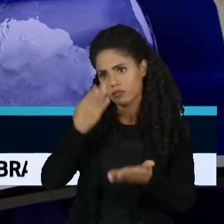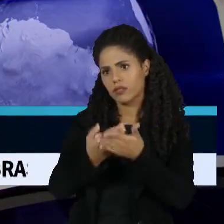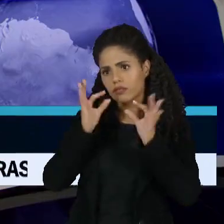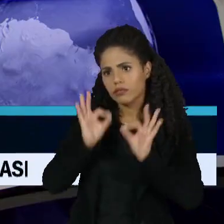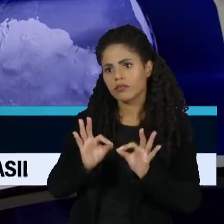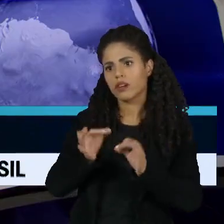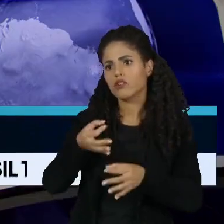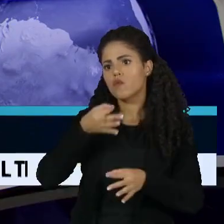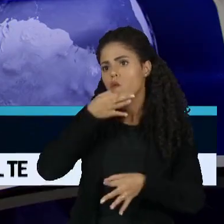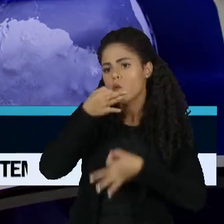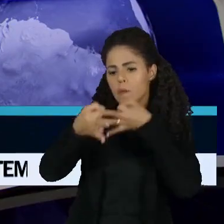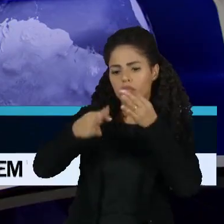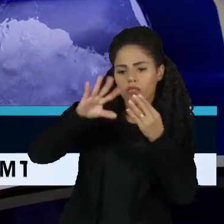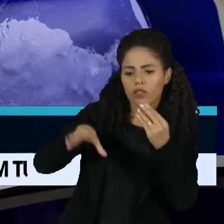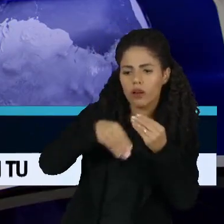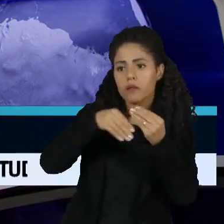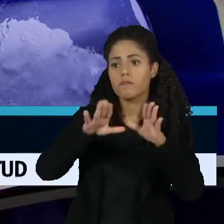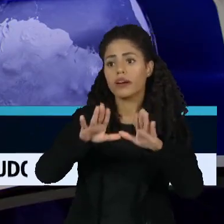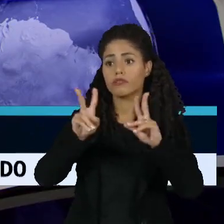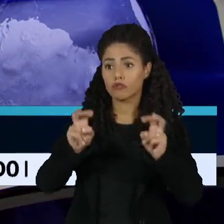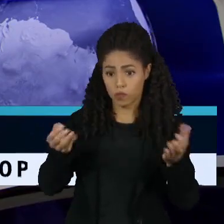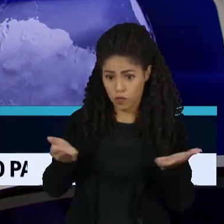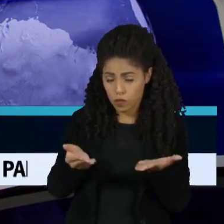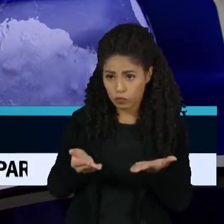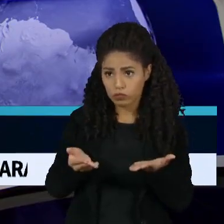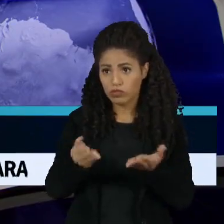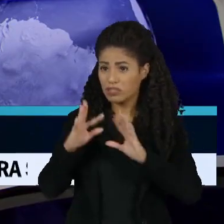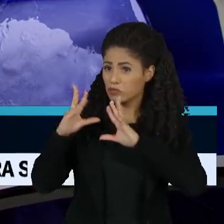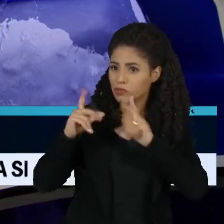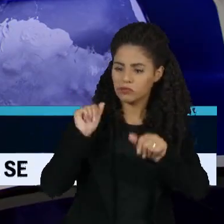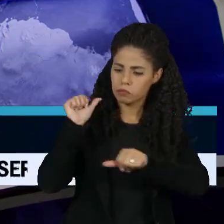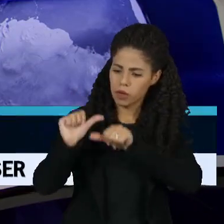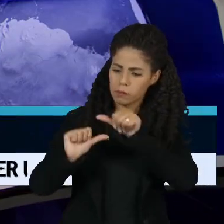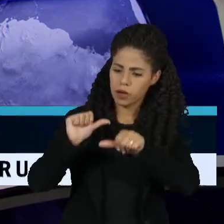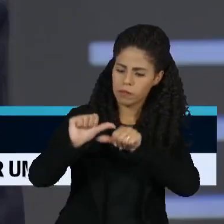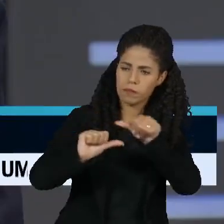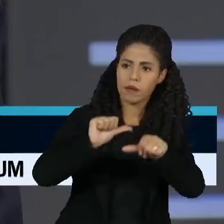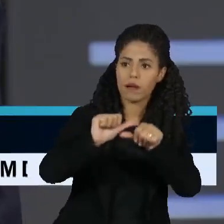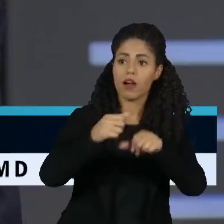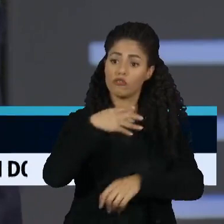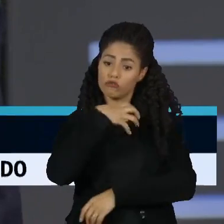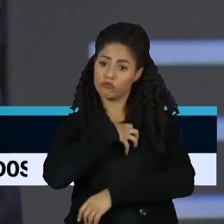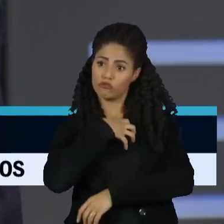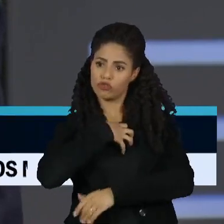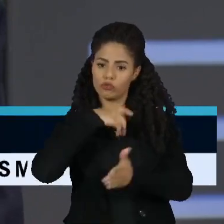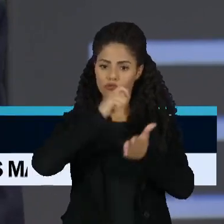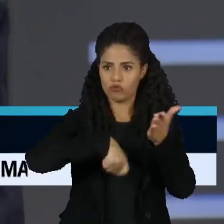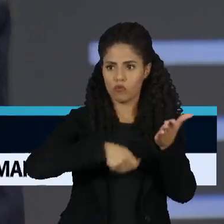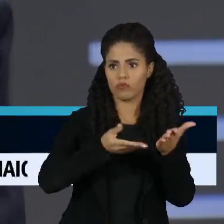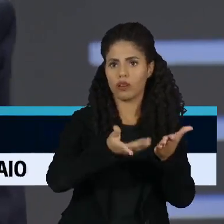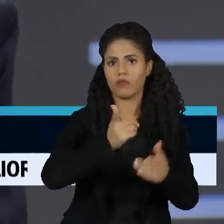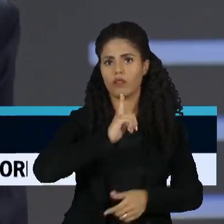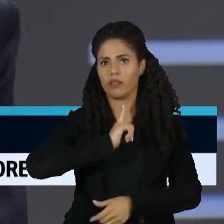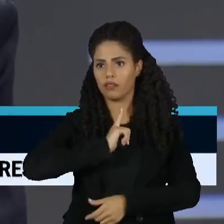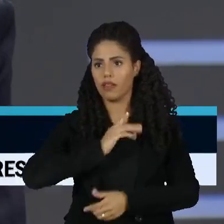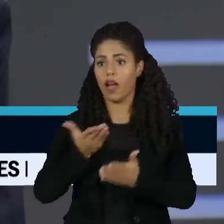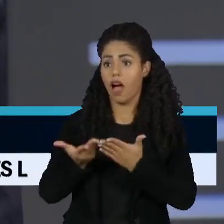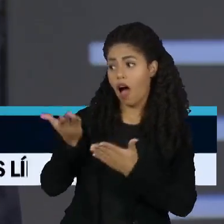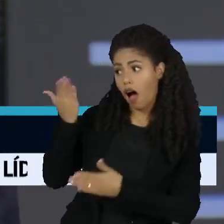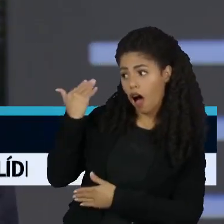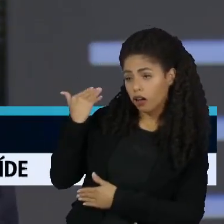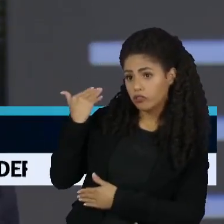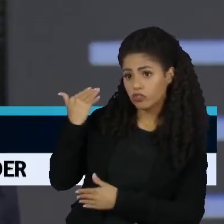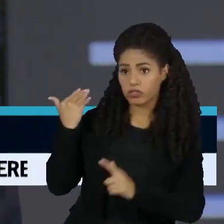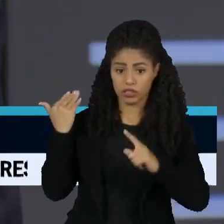comentários adicionais, mas eu acho que essa questão hoje de toda essa mudança do modelo de contrato social que existia antes